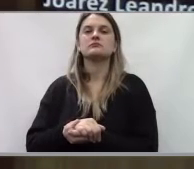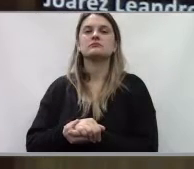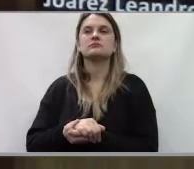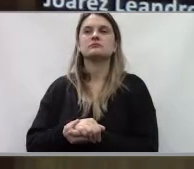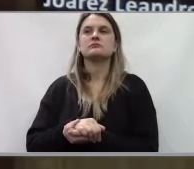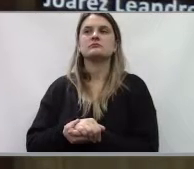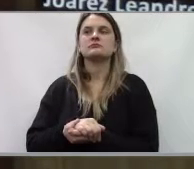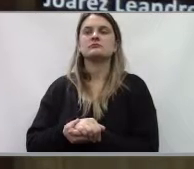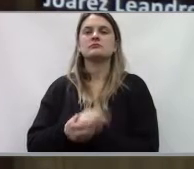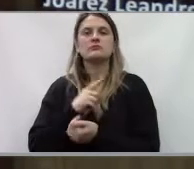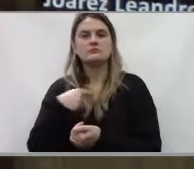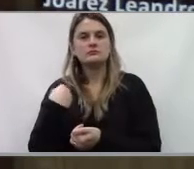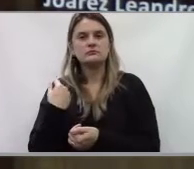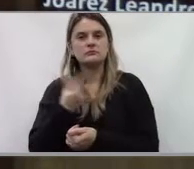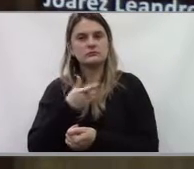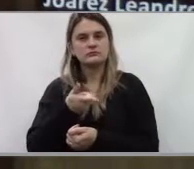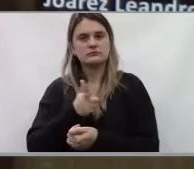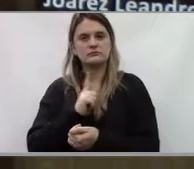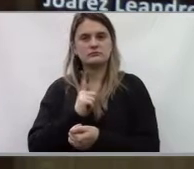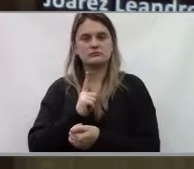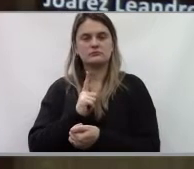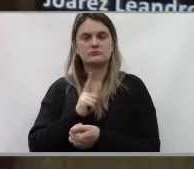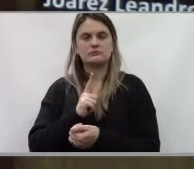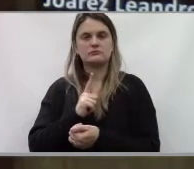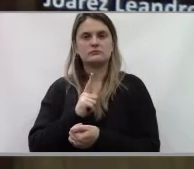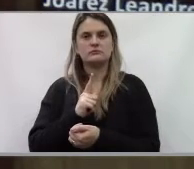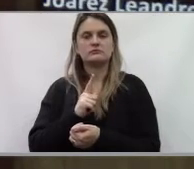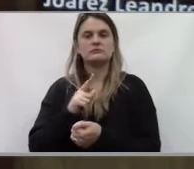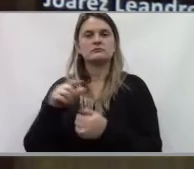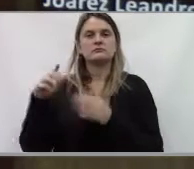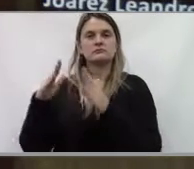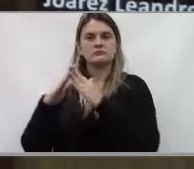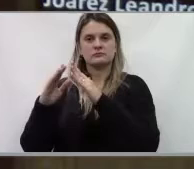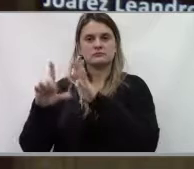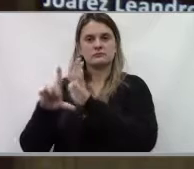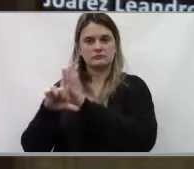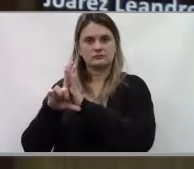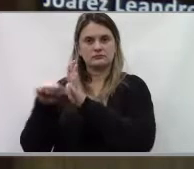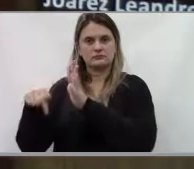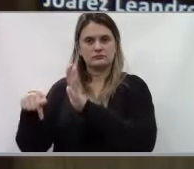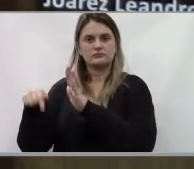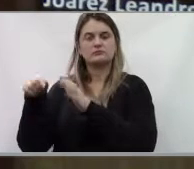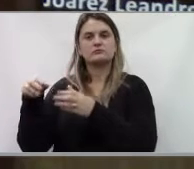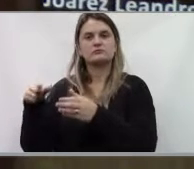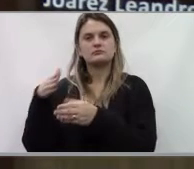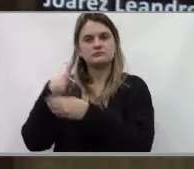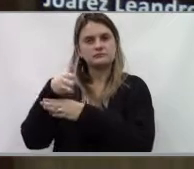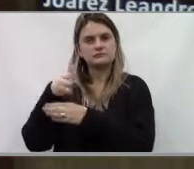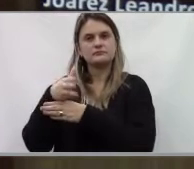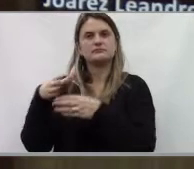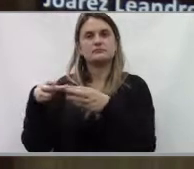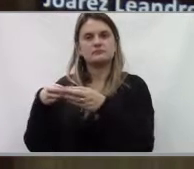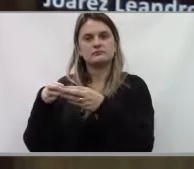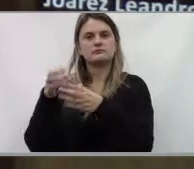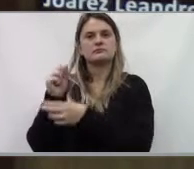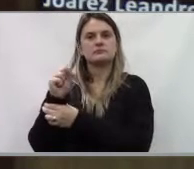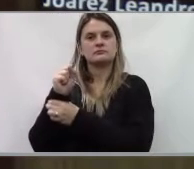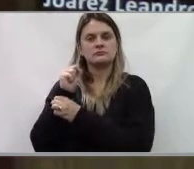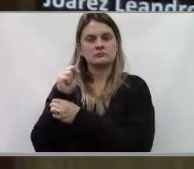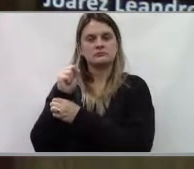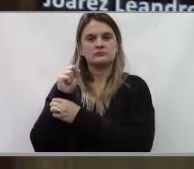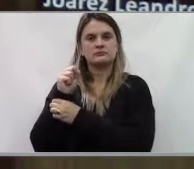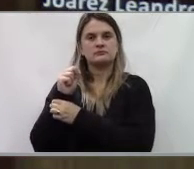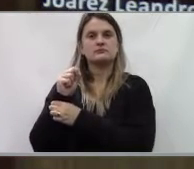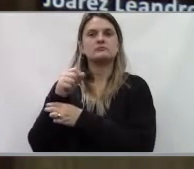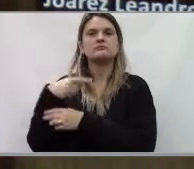aconteceu. E nós temos a Câmara de Vereadores é um dos membros natos do Conselho